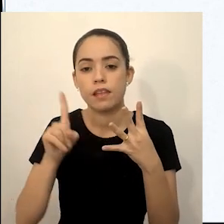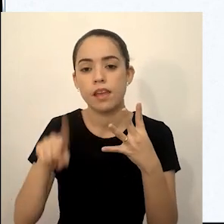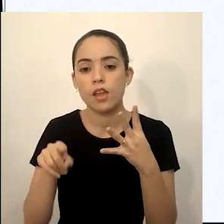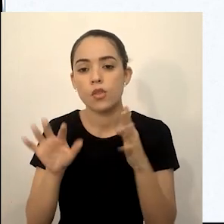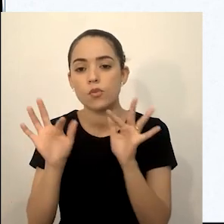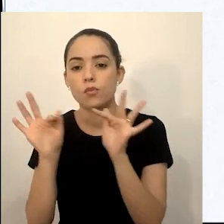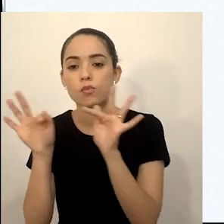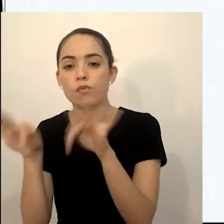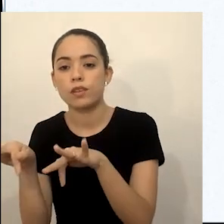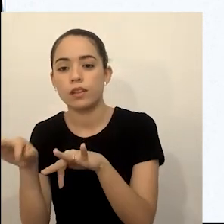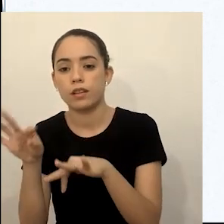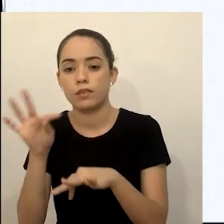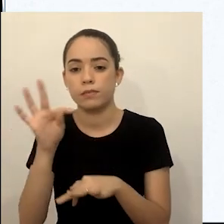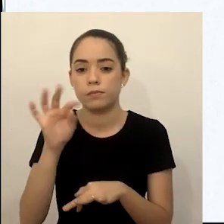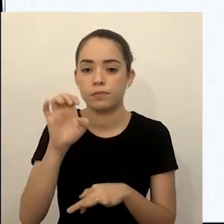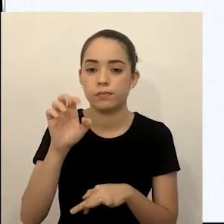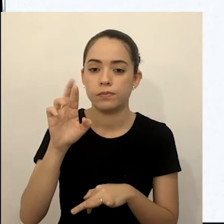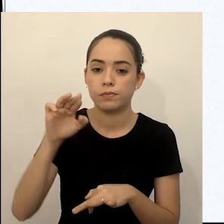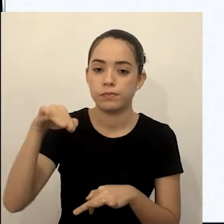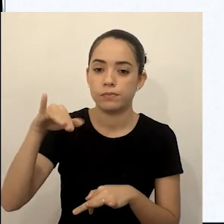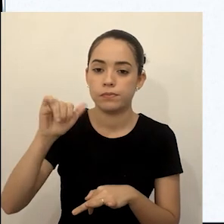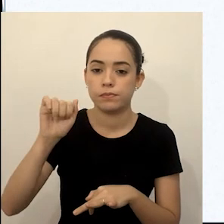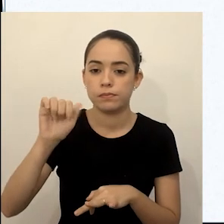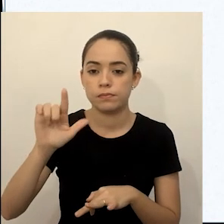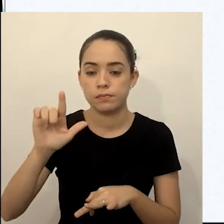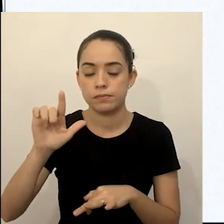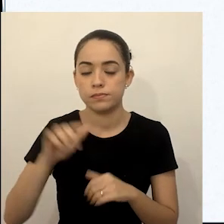e da peça terminal.